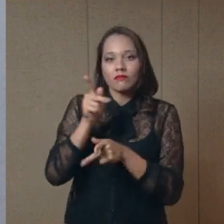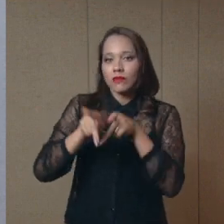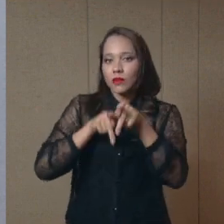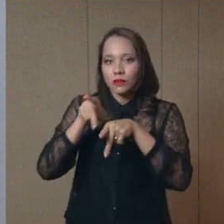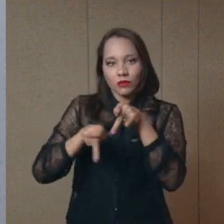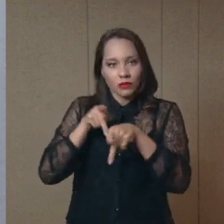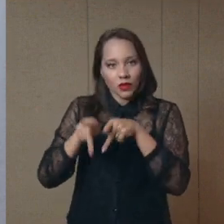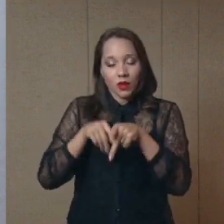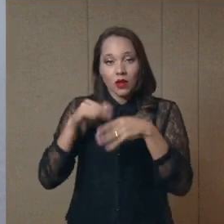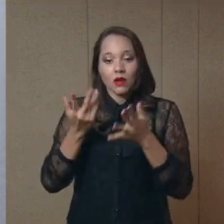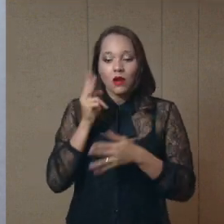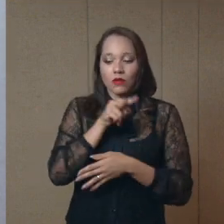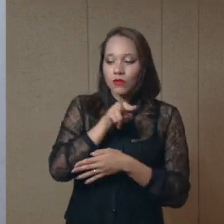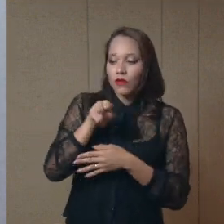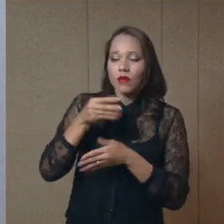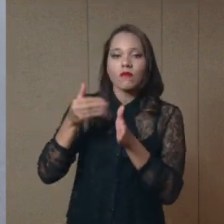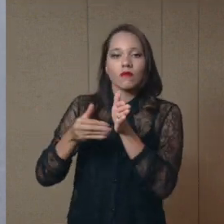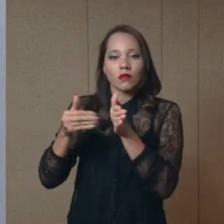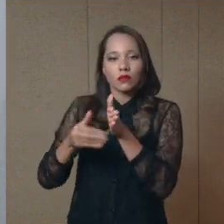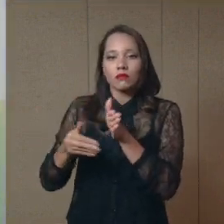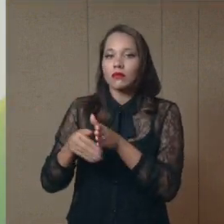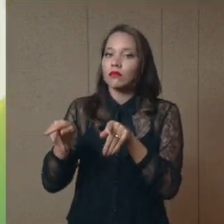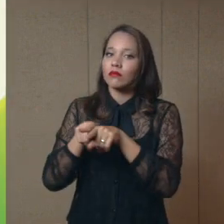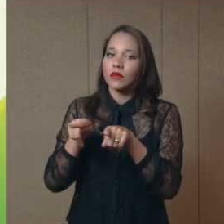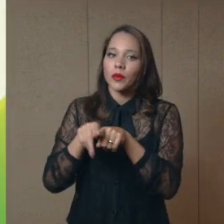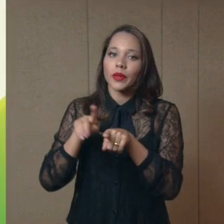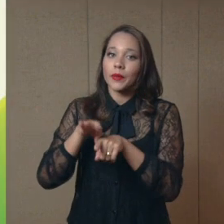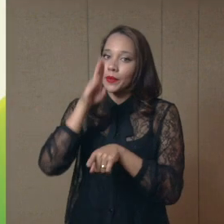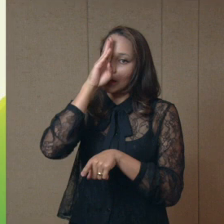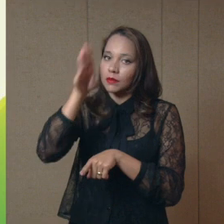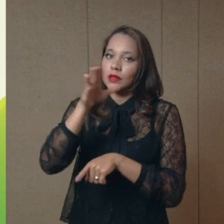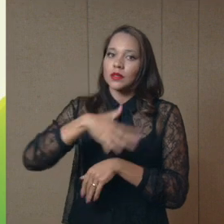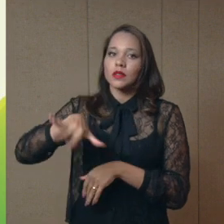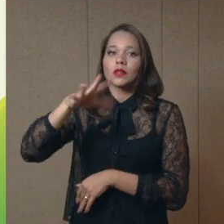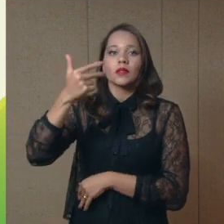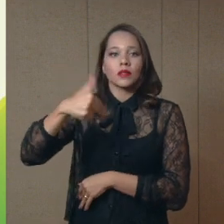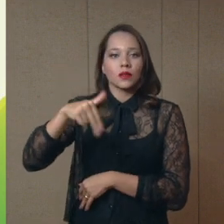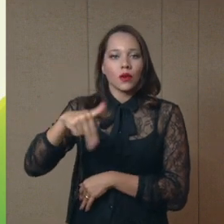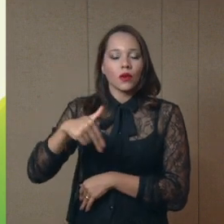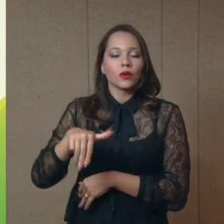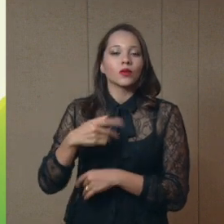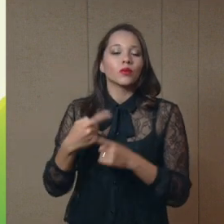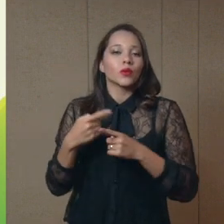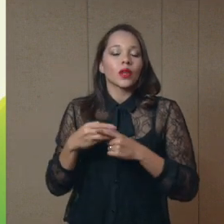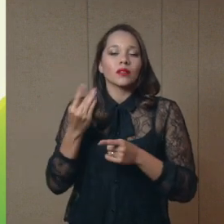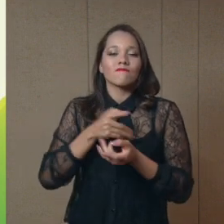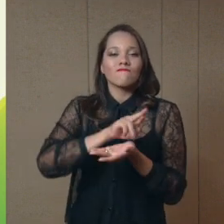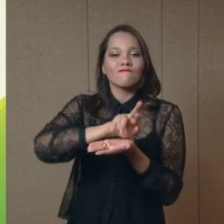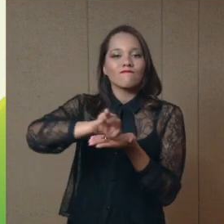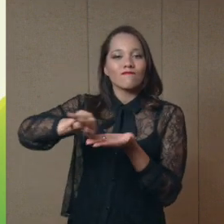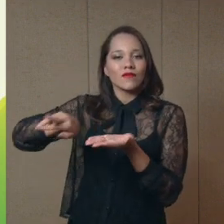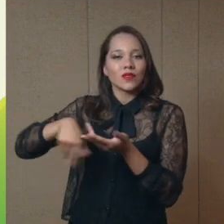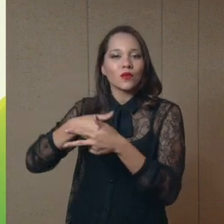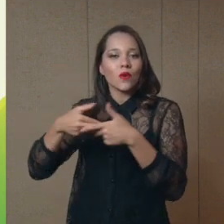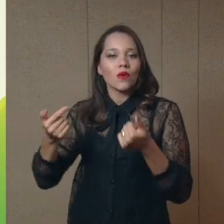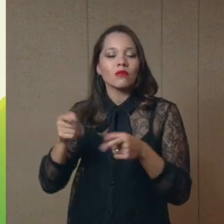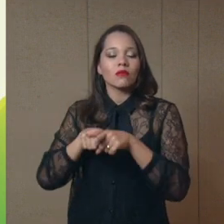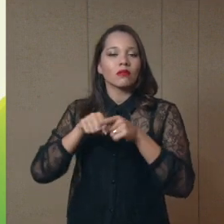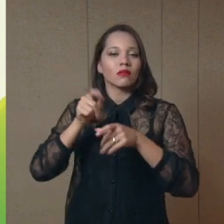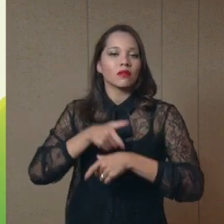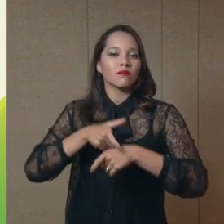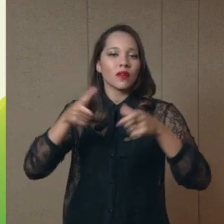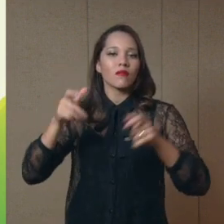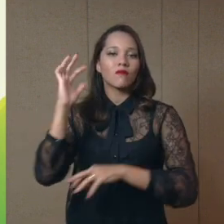e quando a gente olha para a faixa de fronteira também é e principalmente na região norte pela sua diversidade e pelo seu tamanho